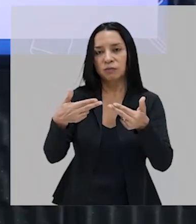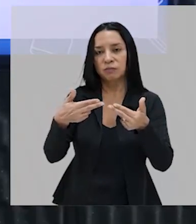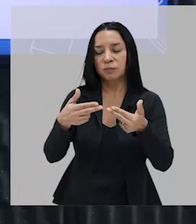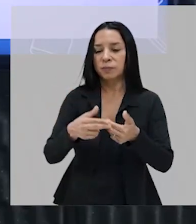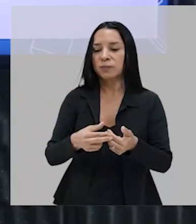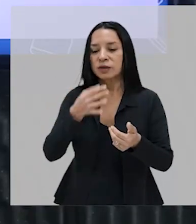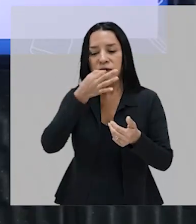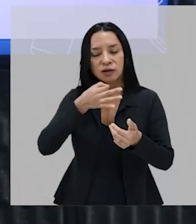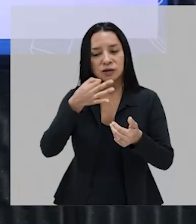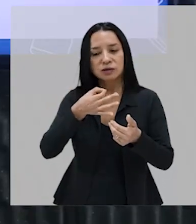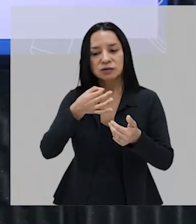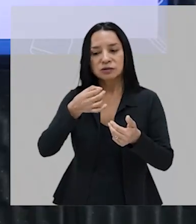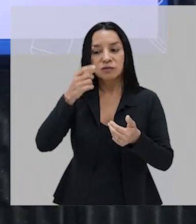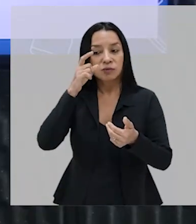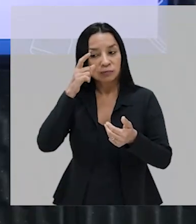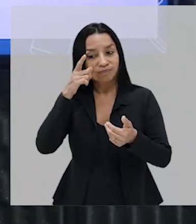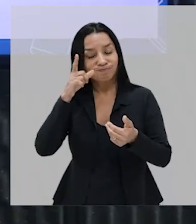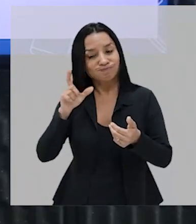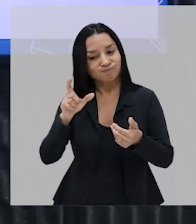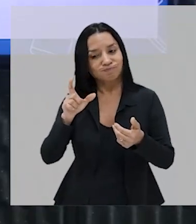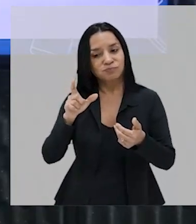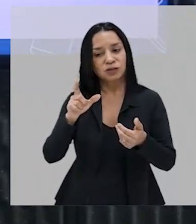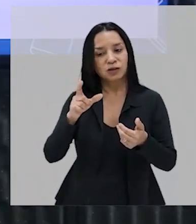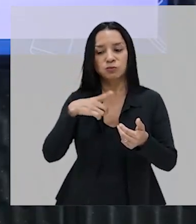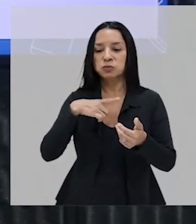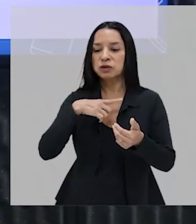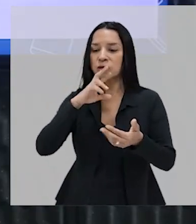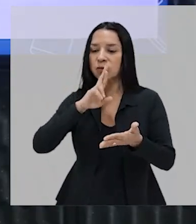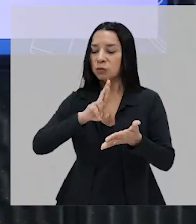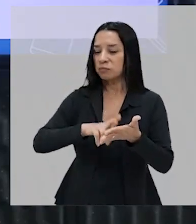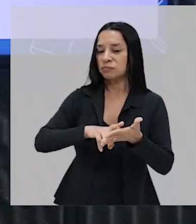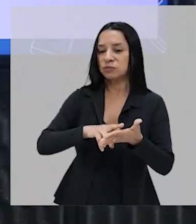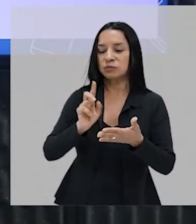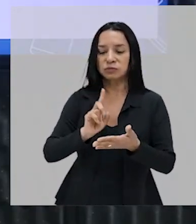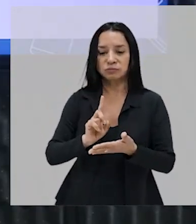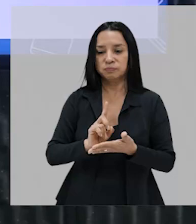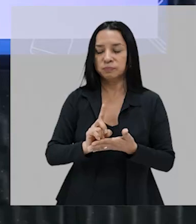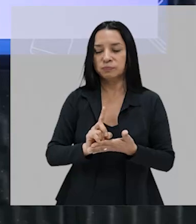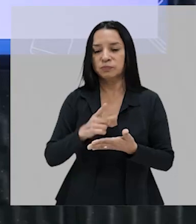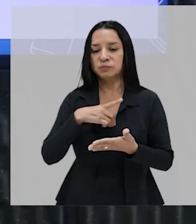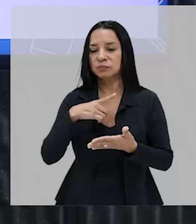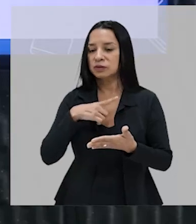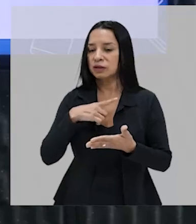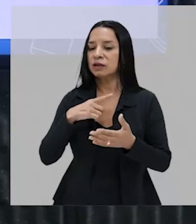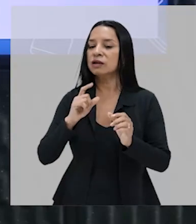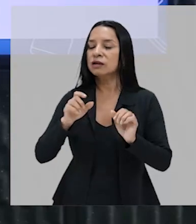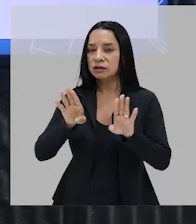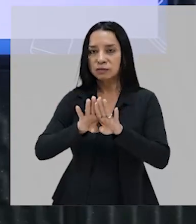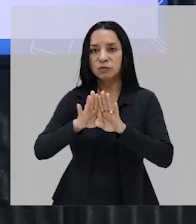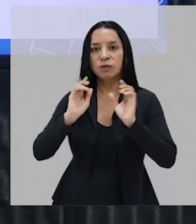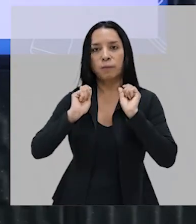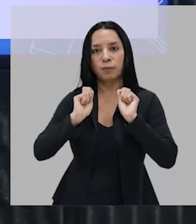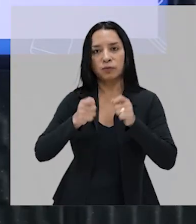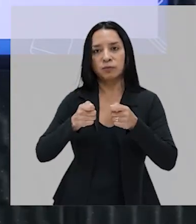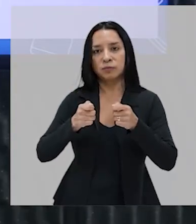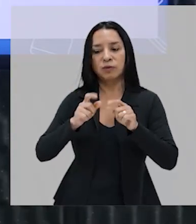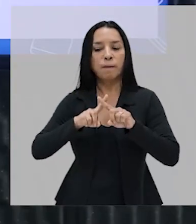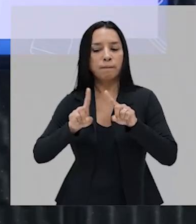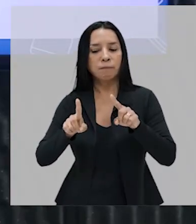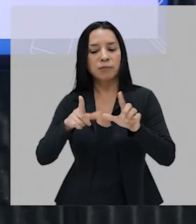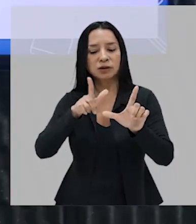vai trazer como resultado. Claro, obviamente que nós temos também esta possibilidade, mas a letra B